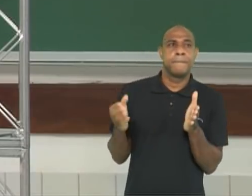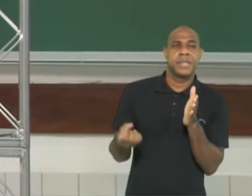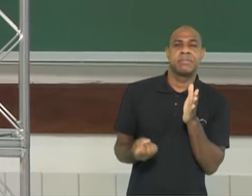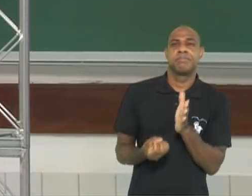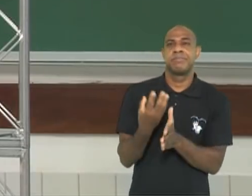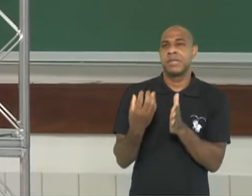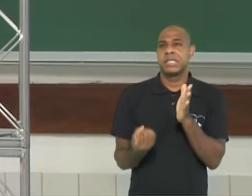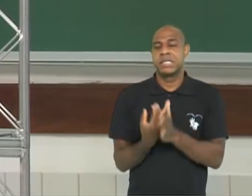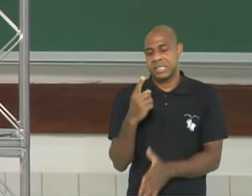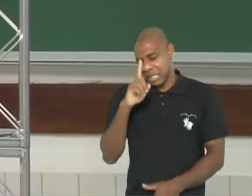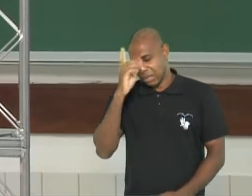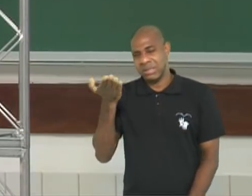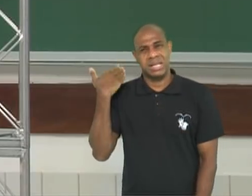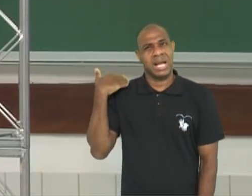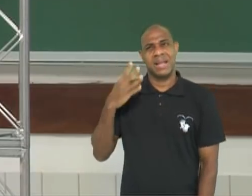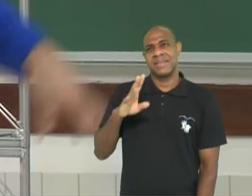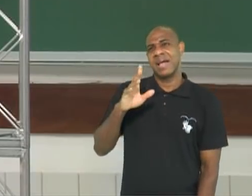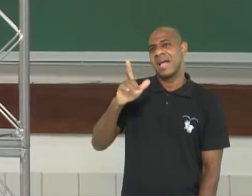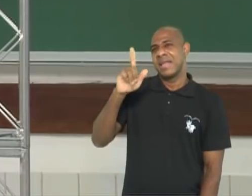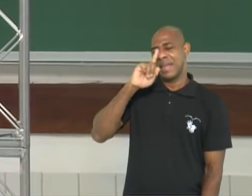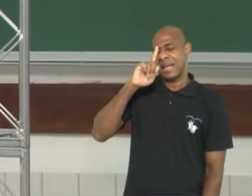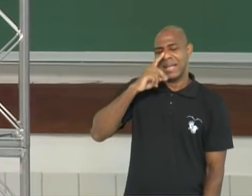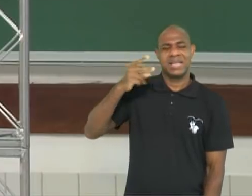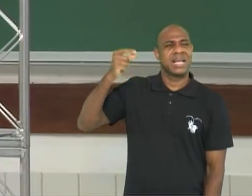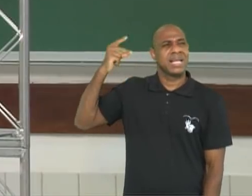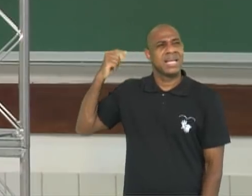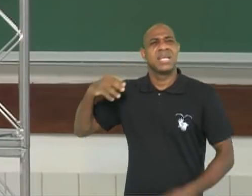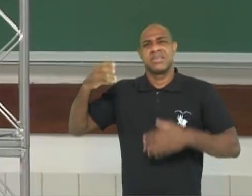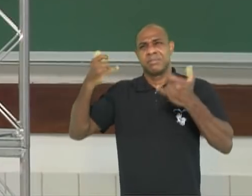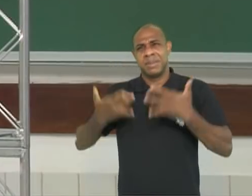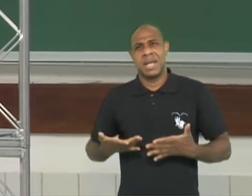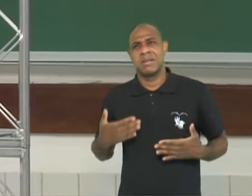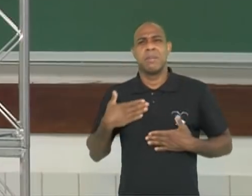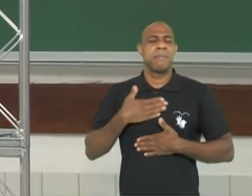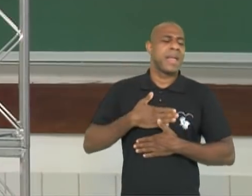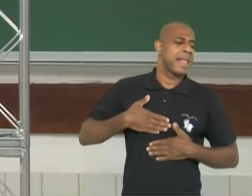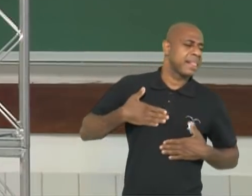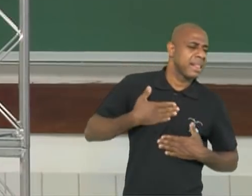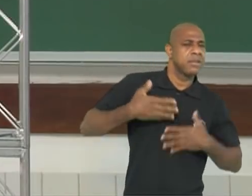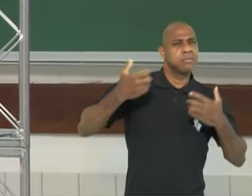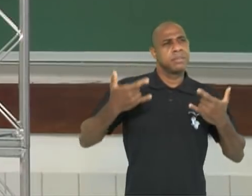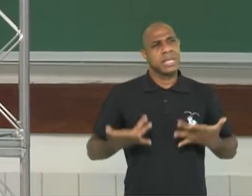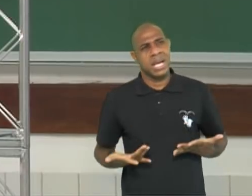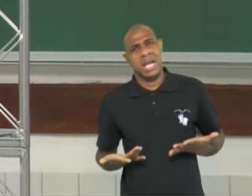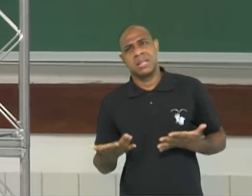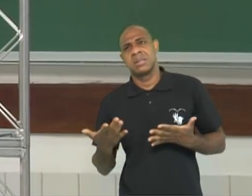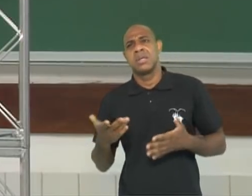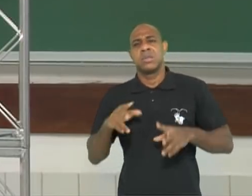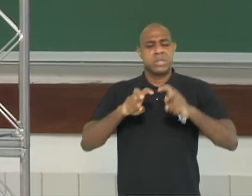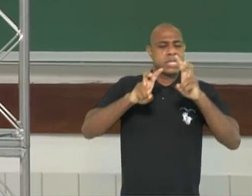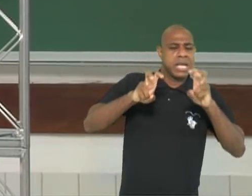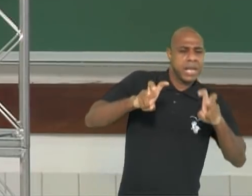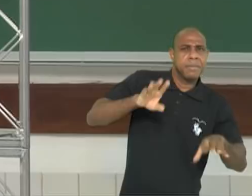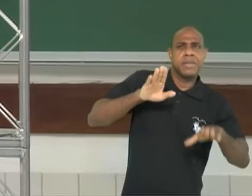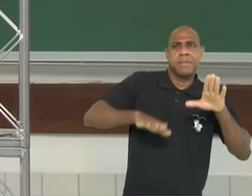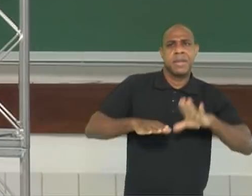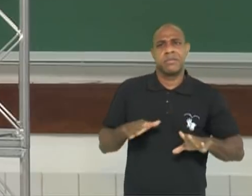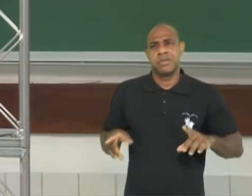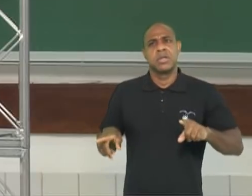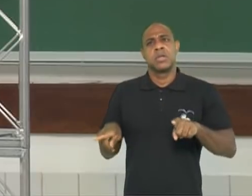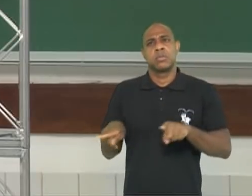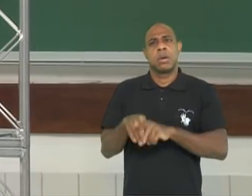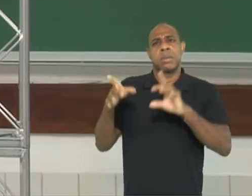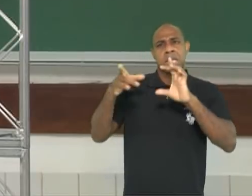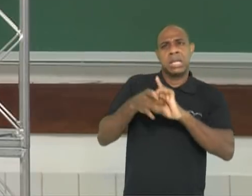mitologia, lá na Grécia Antiga, lá na Roma, mas que fala sobre o prazer, que fala sobre algumas situações relacionadas ao homem e que